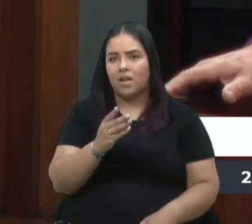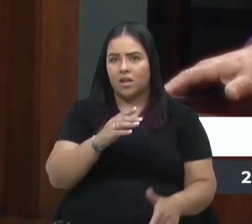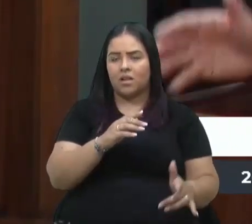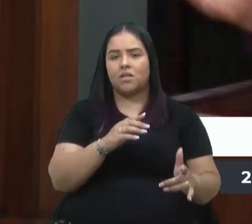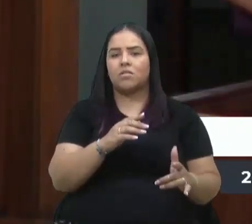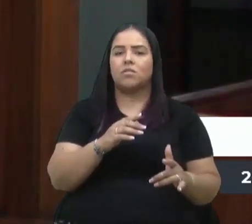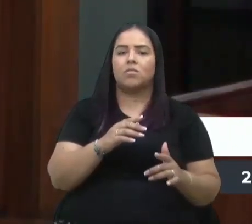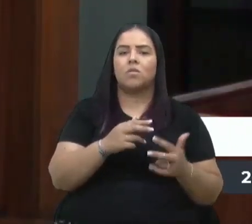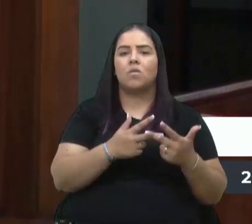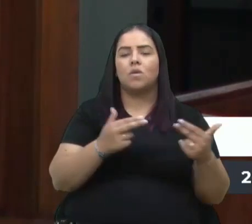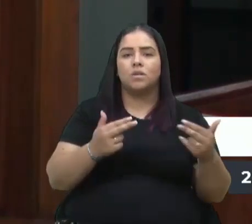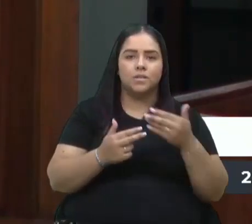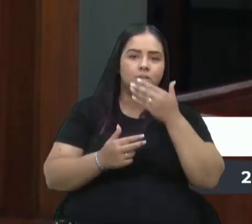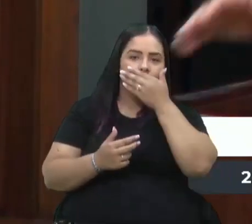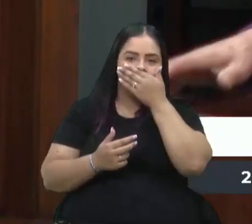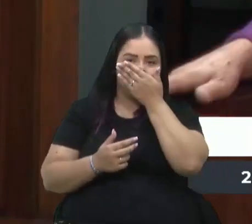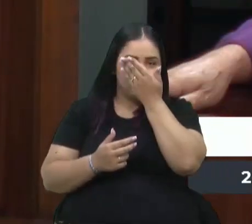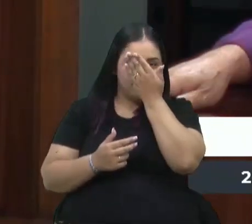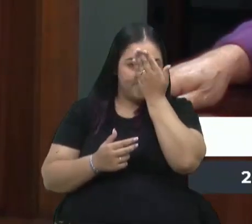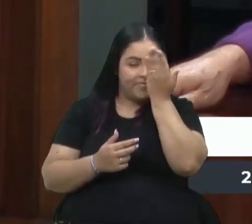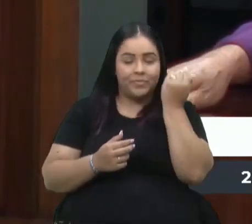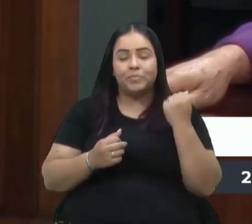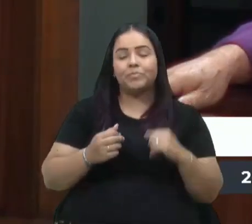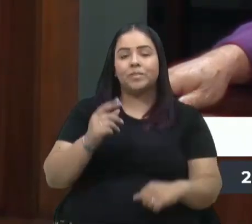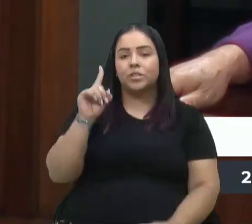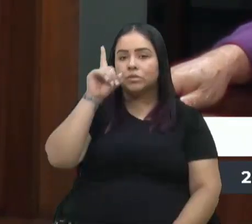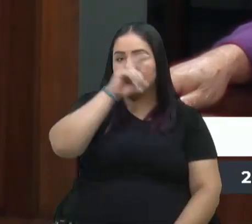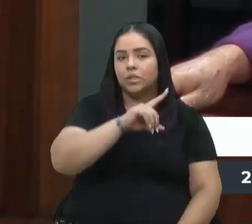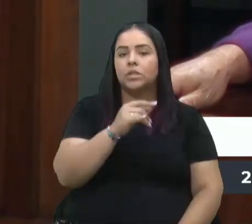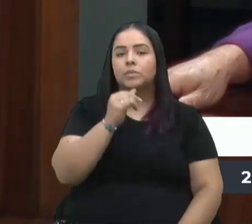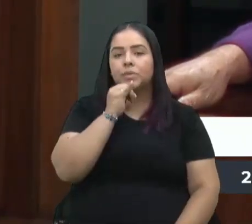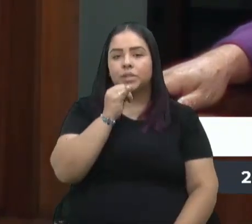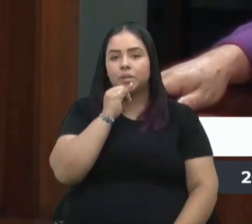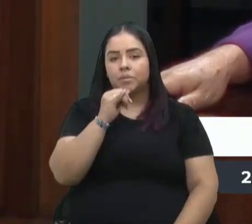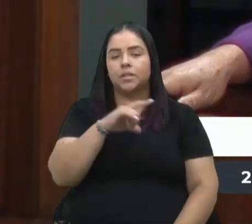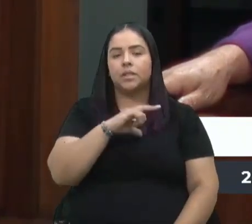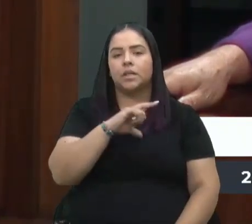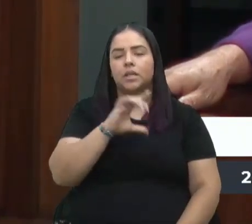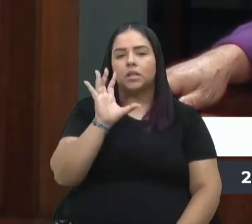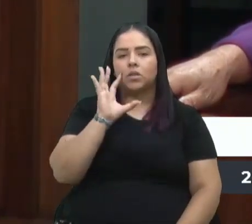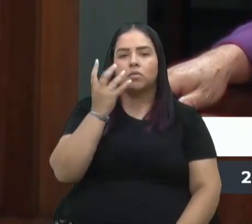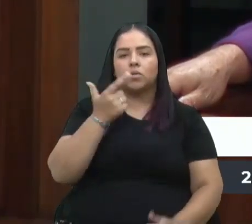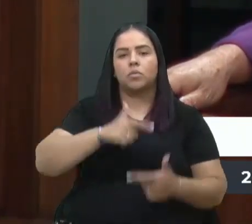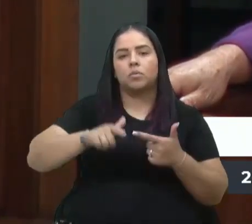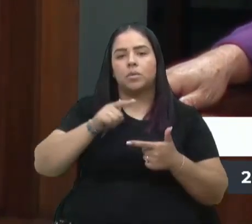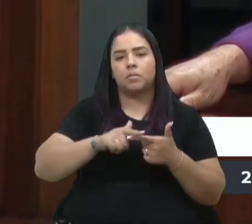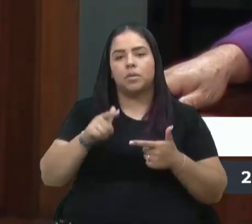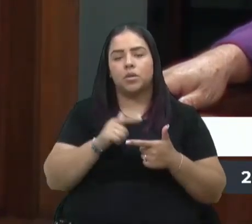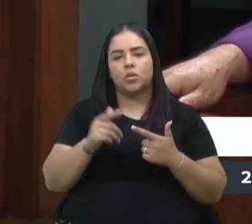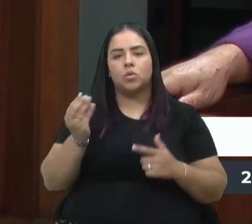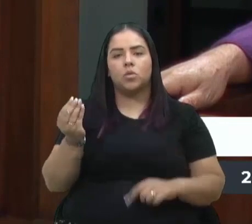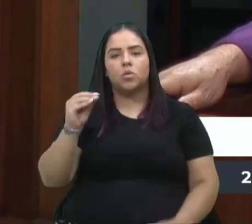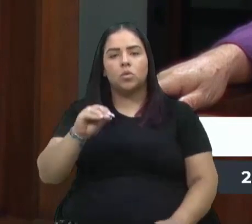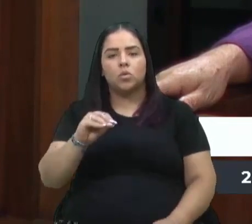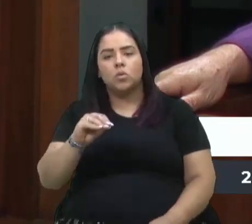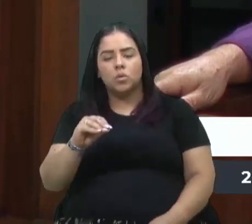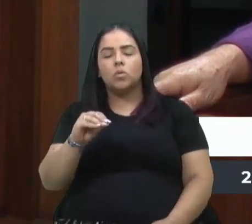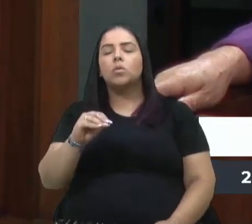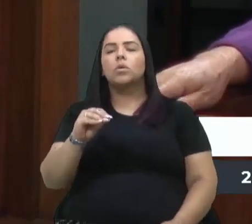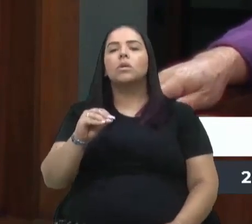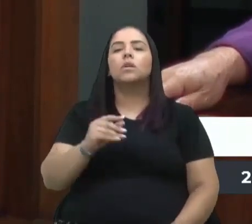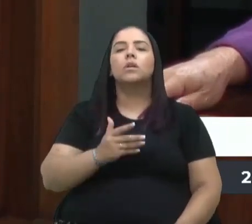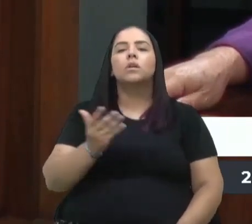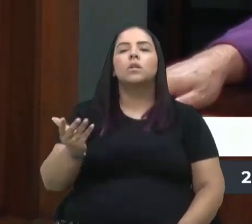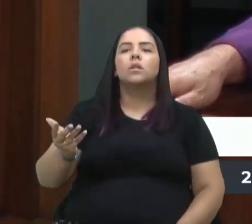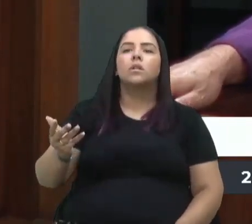situações. Fica difícil, por exemplo, lá o Lucas Tonieto, ele resolveu o problema dele, paliativo, colocou hidrômetro ali, e dali para lá